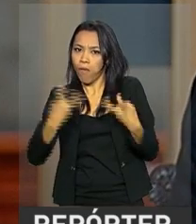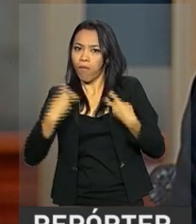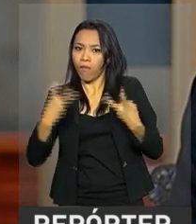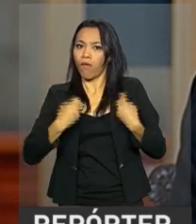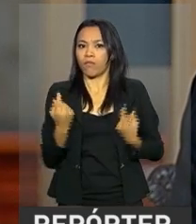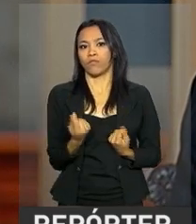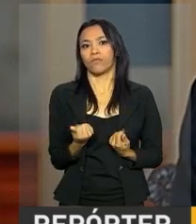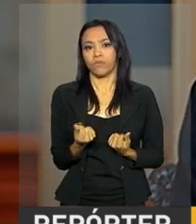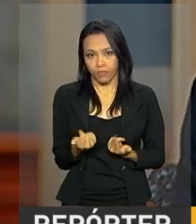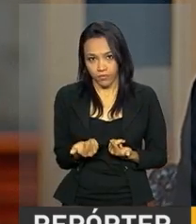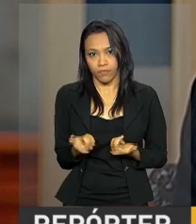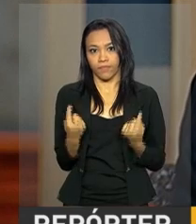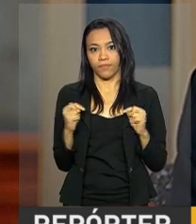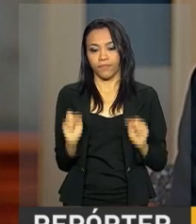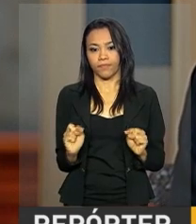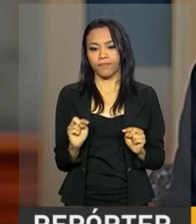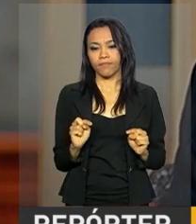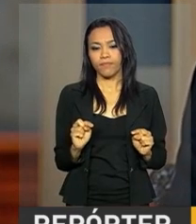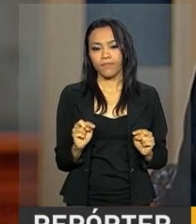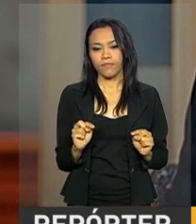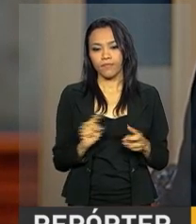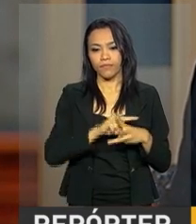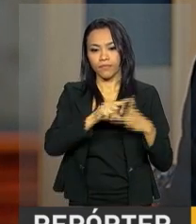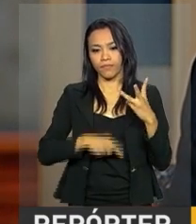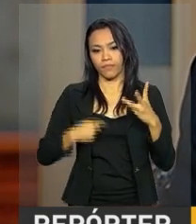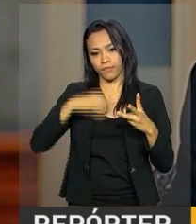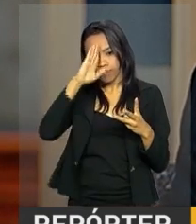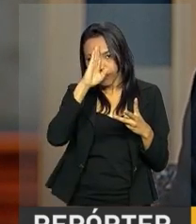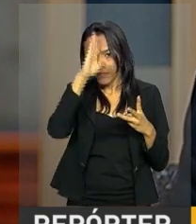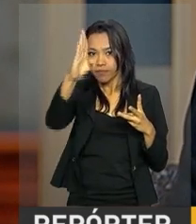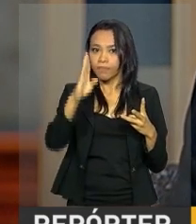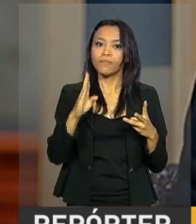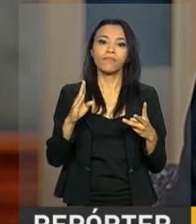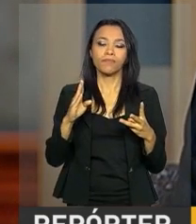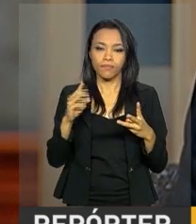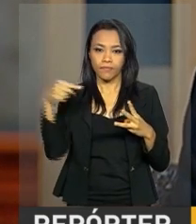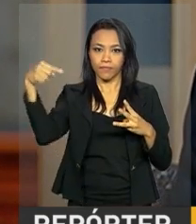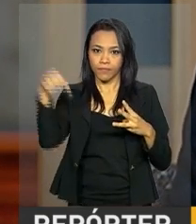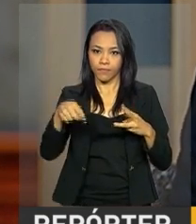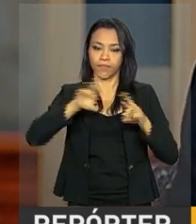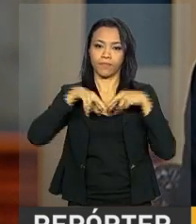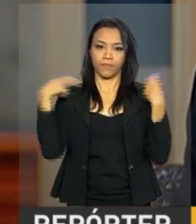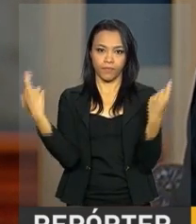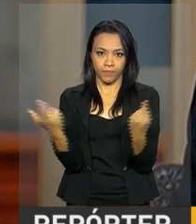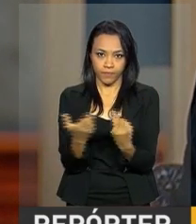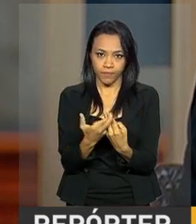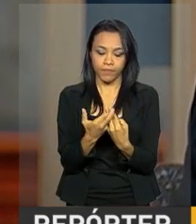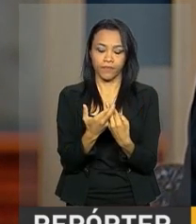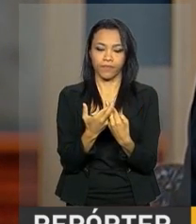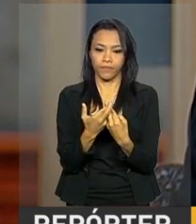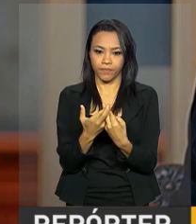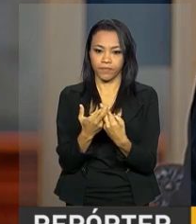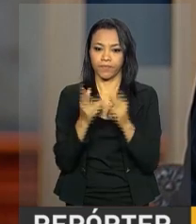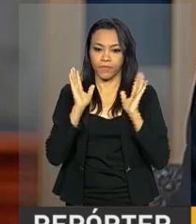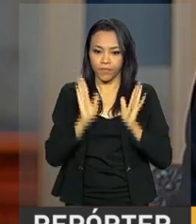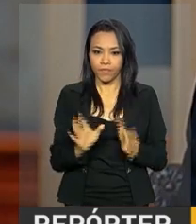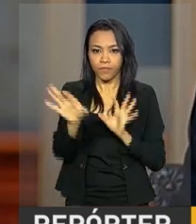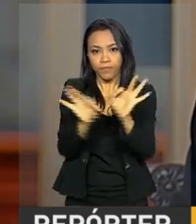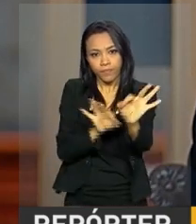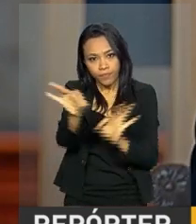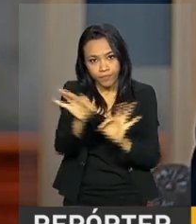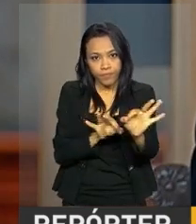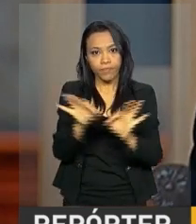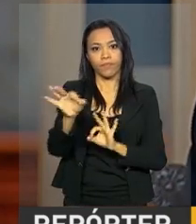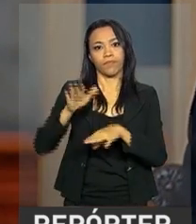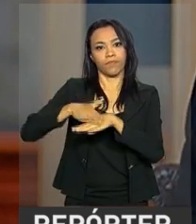três pontos os três eixos principais é dessa reunião que foi organizada pelo